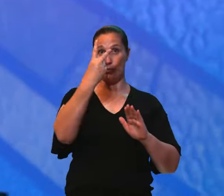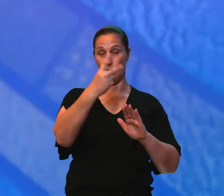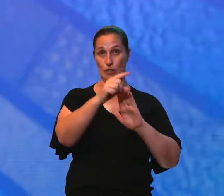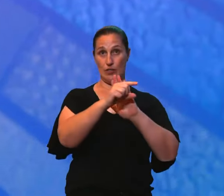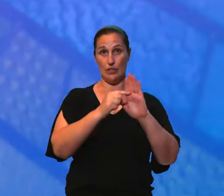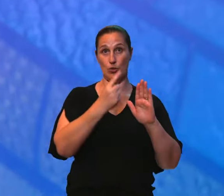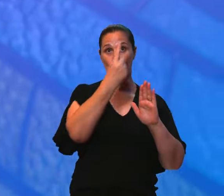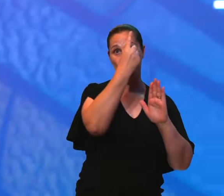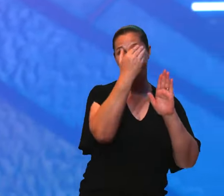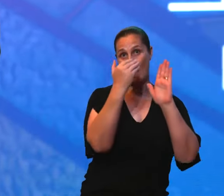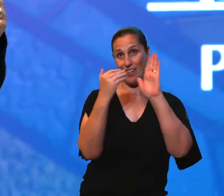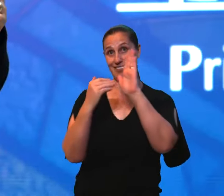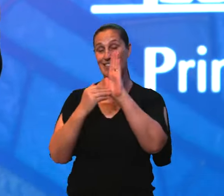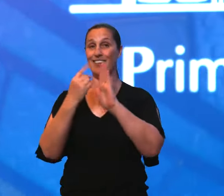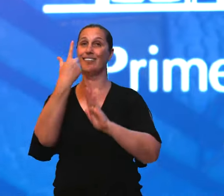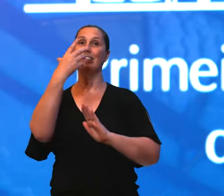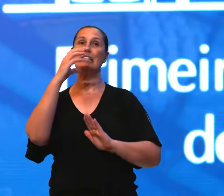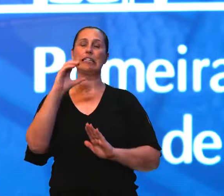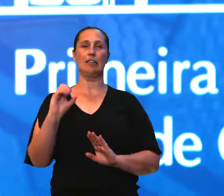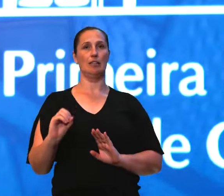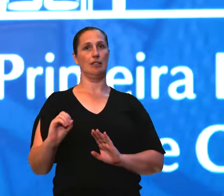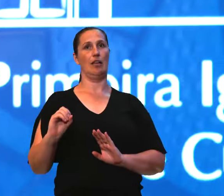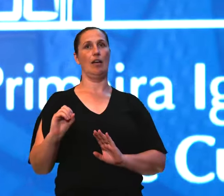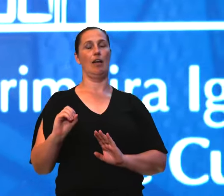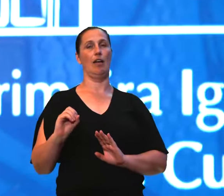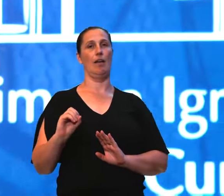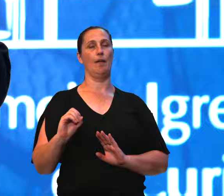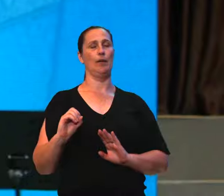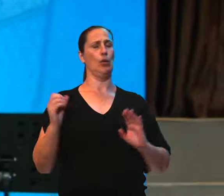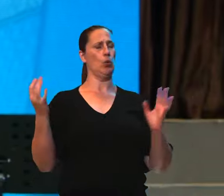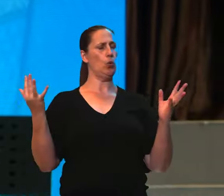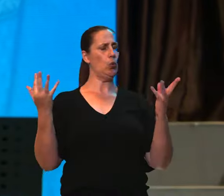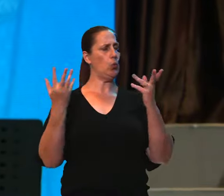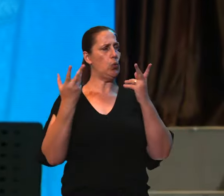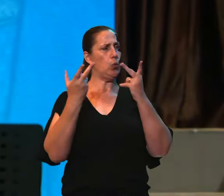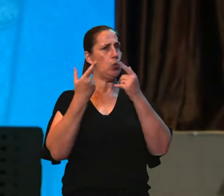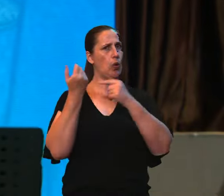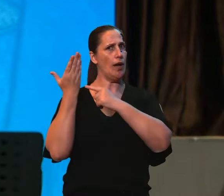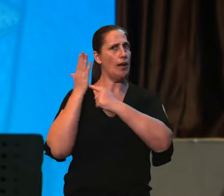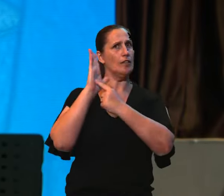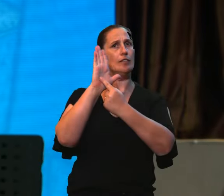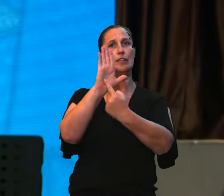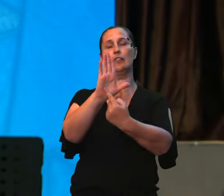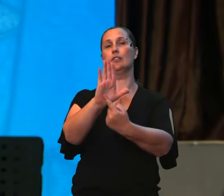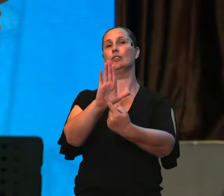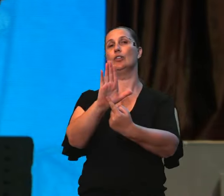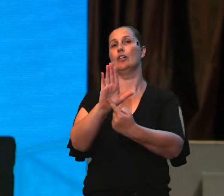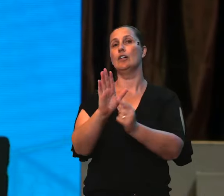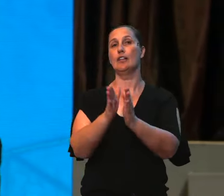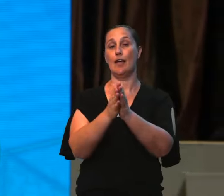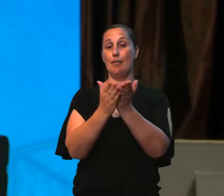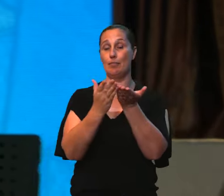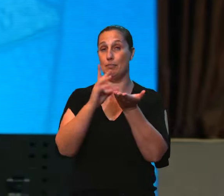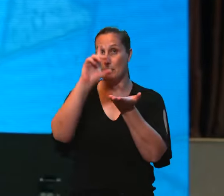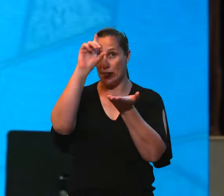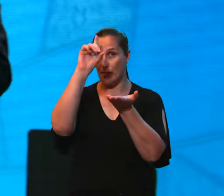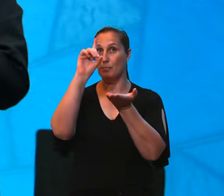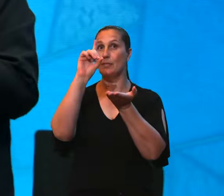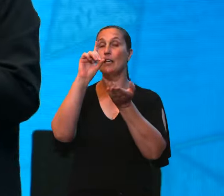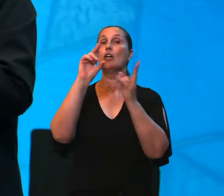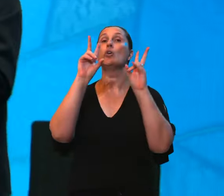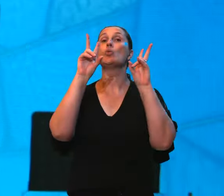de 1 a 10 é um dos trechos mais espetaculares reveladores da Bíblia Sagrada